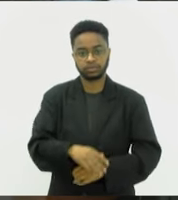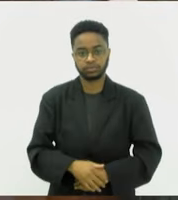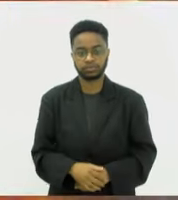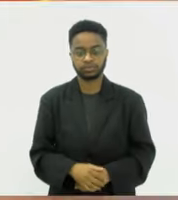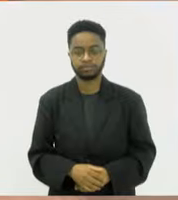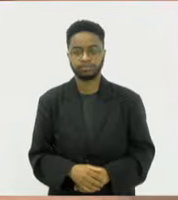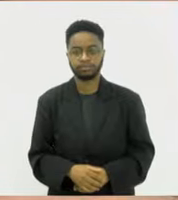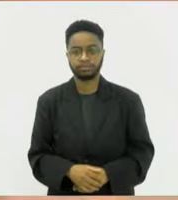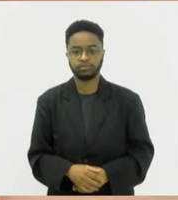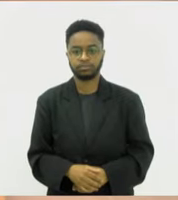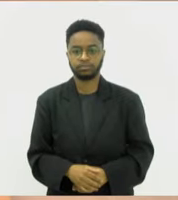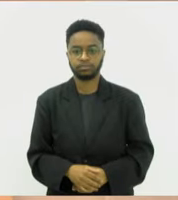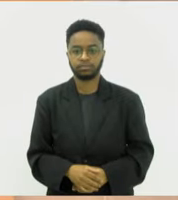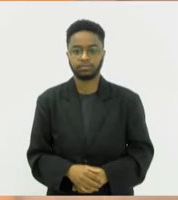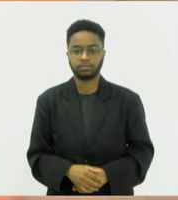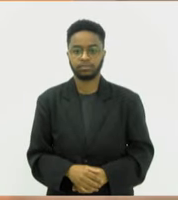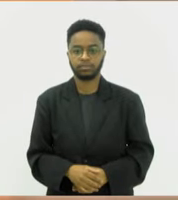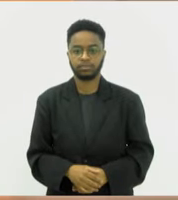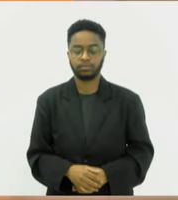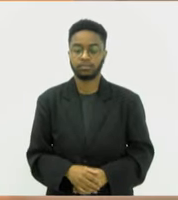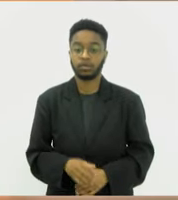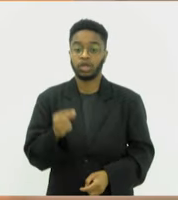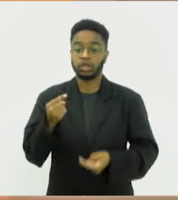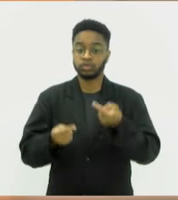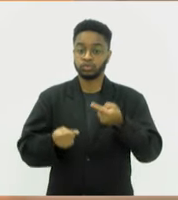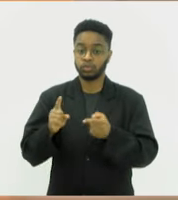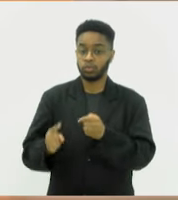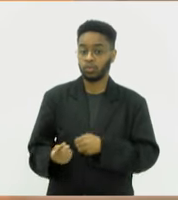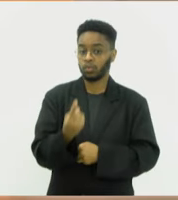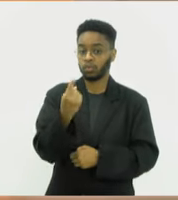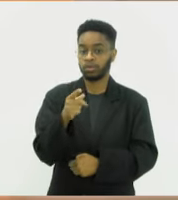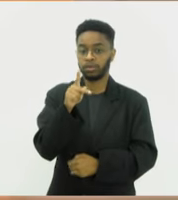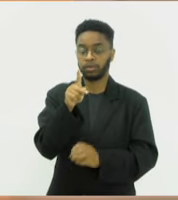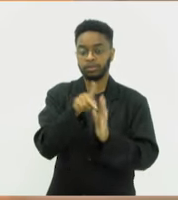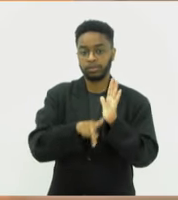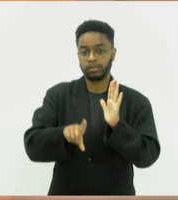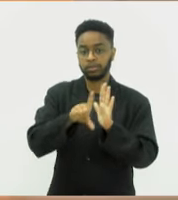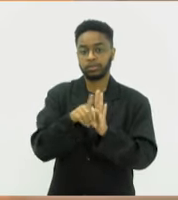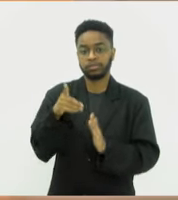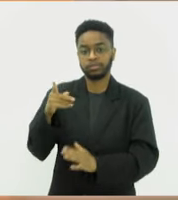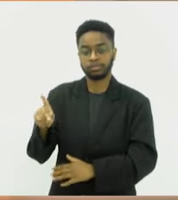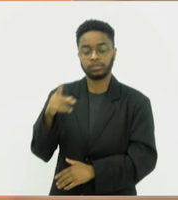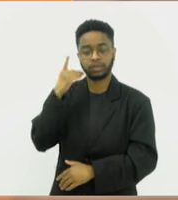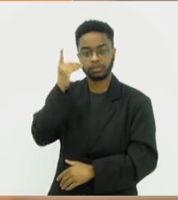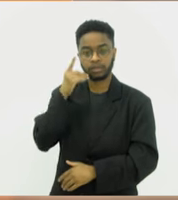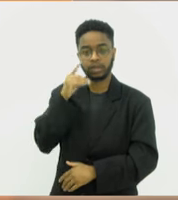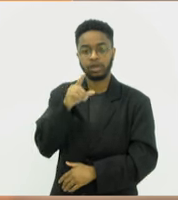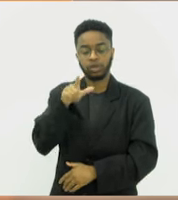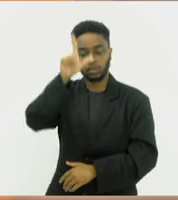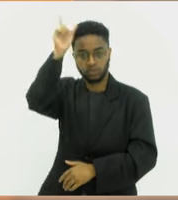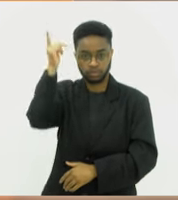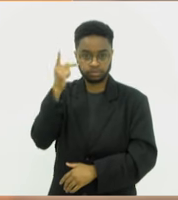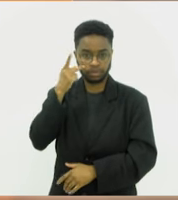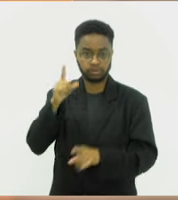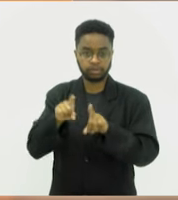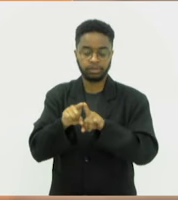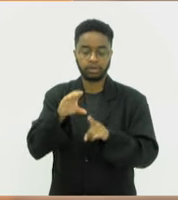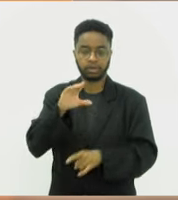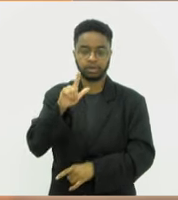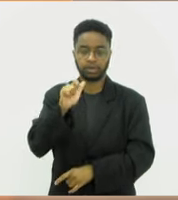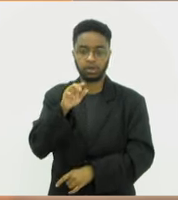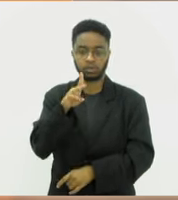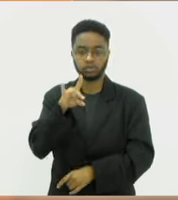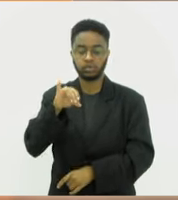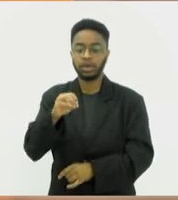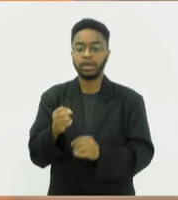15h. Em discussão única, projeto dos deputados Luiz Paulo e Cláudio Caiado, que cria o programa